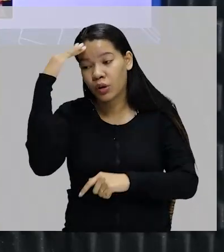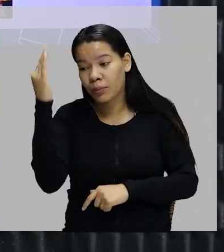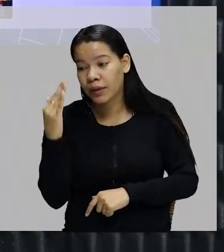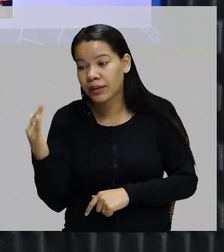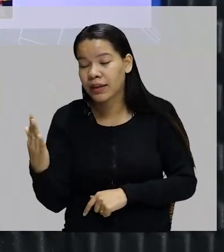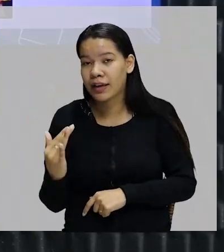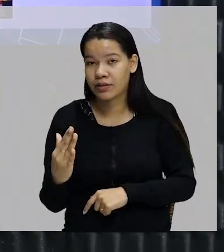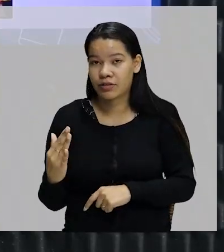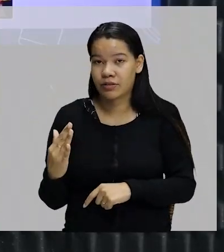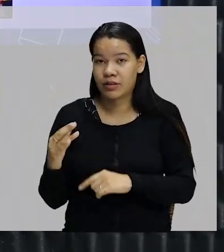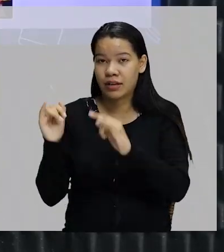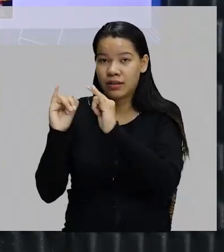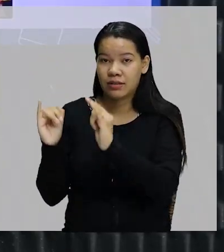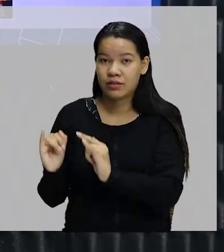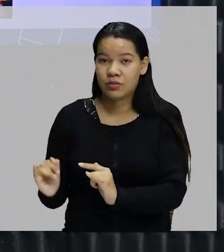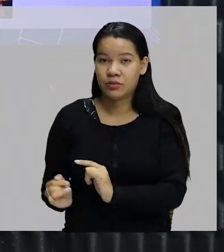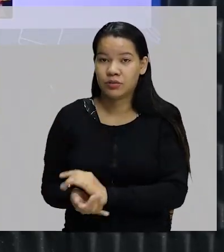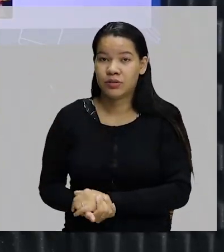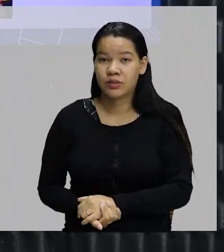daqui a pouco, entra aquela questão da